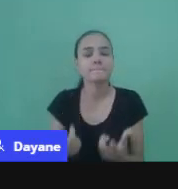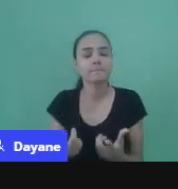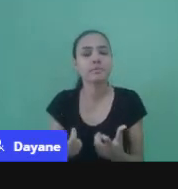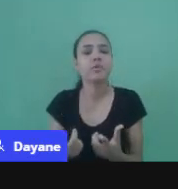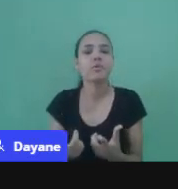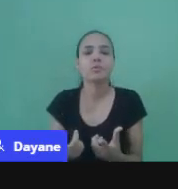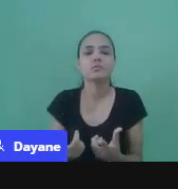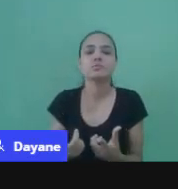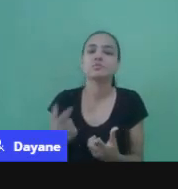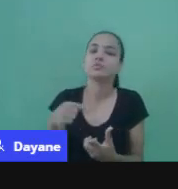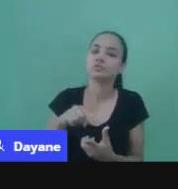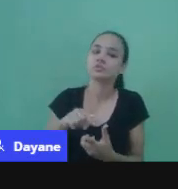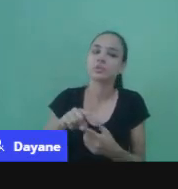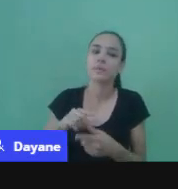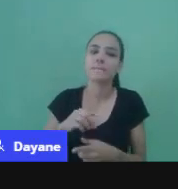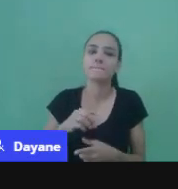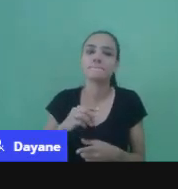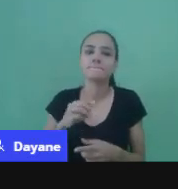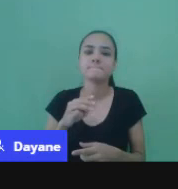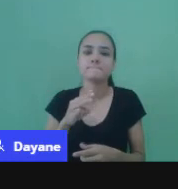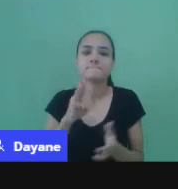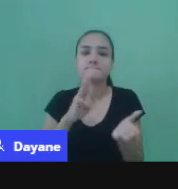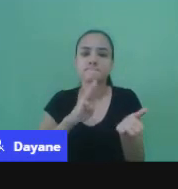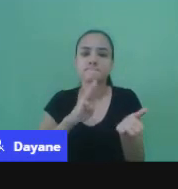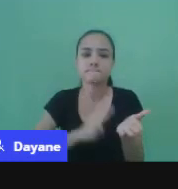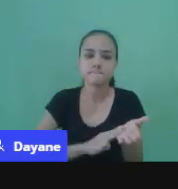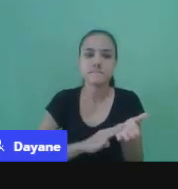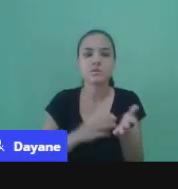membros, parceiros, colaboradores, e juntos estamos